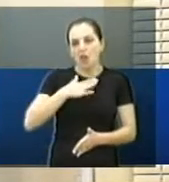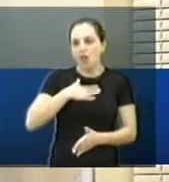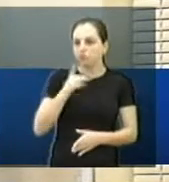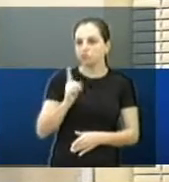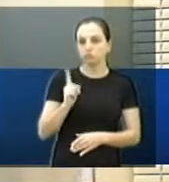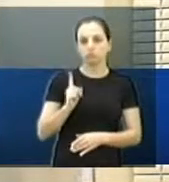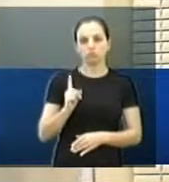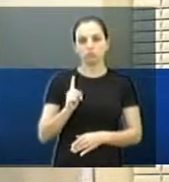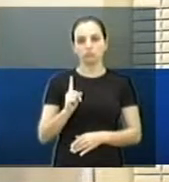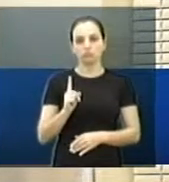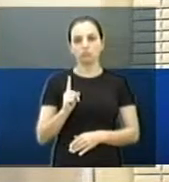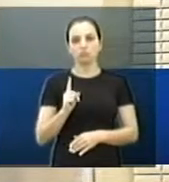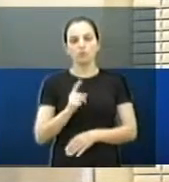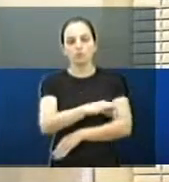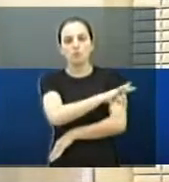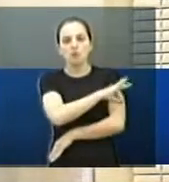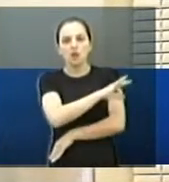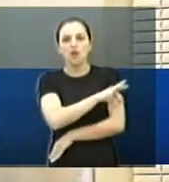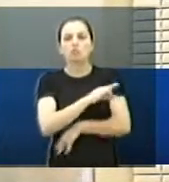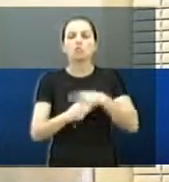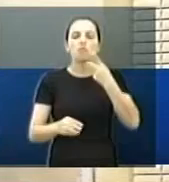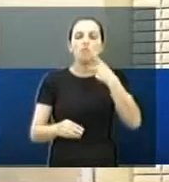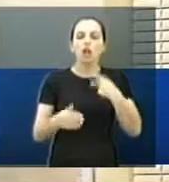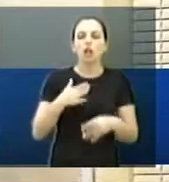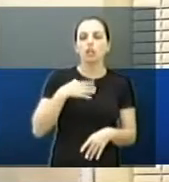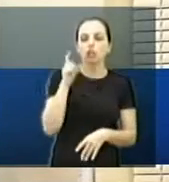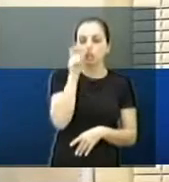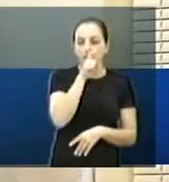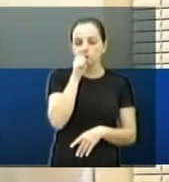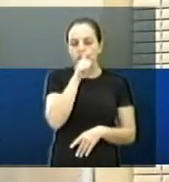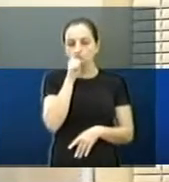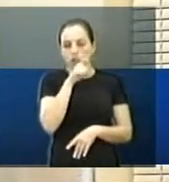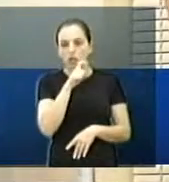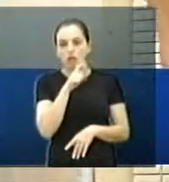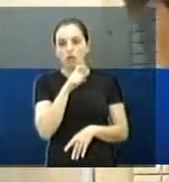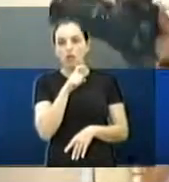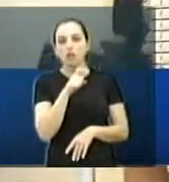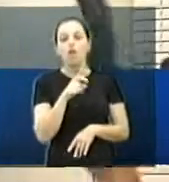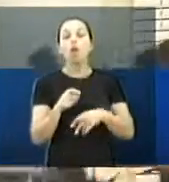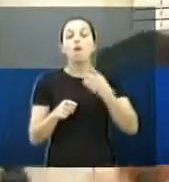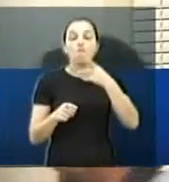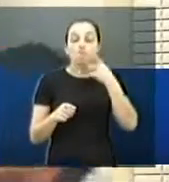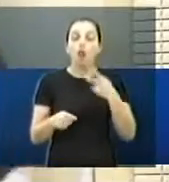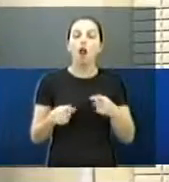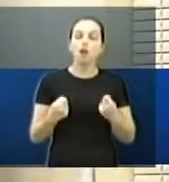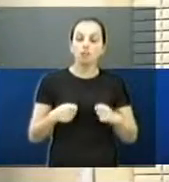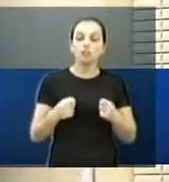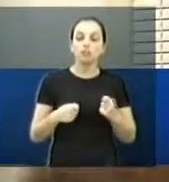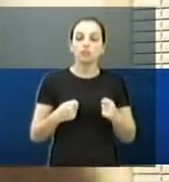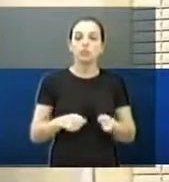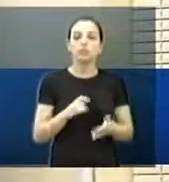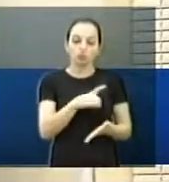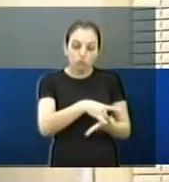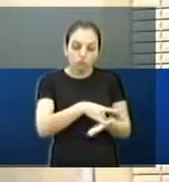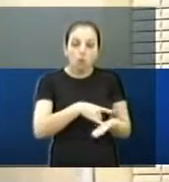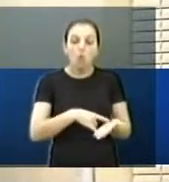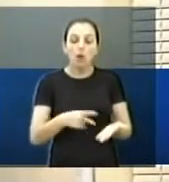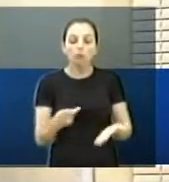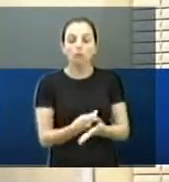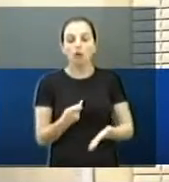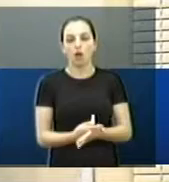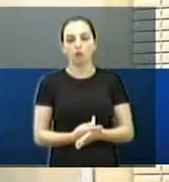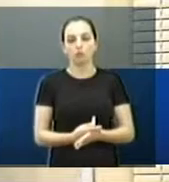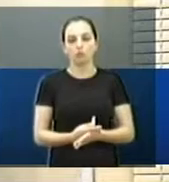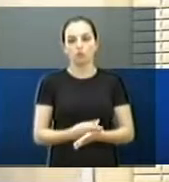Se a prefeitura quer dar a declaração que eu estou mentindo, ou se foi mentira, ela tem que falar que ela desmente o perito que fez o